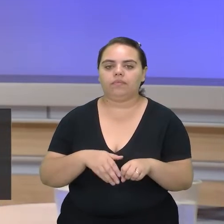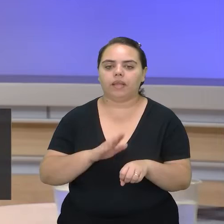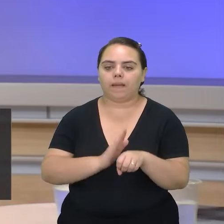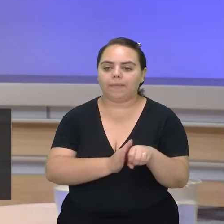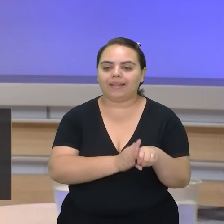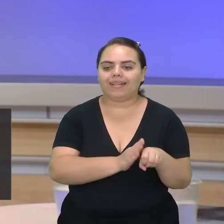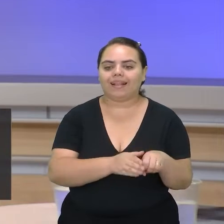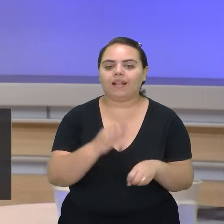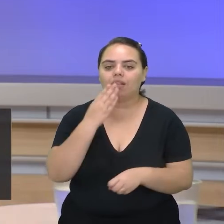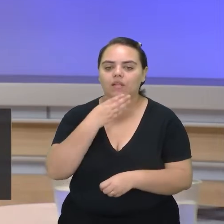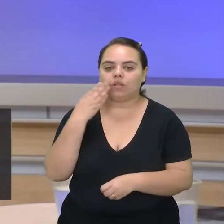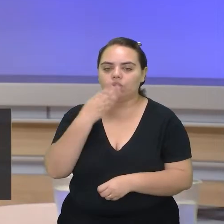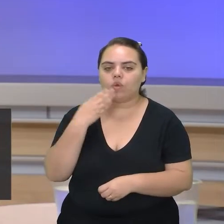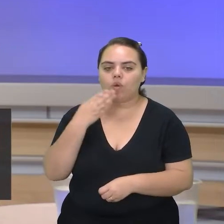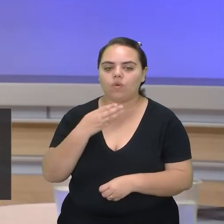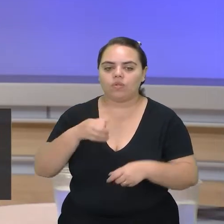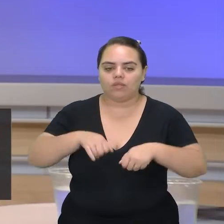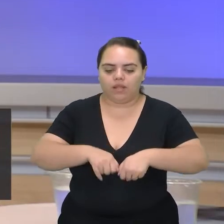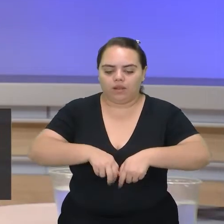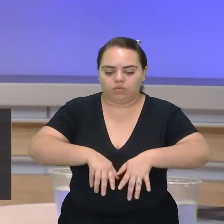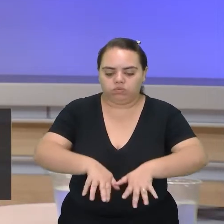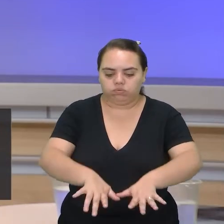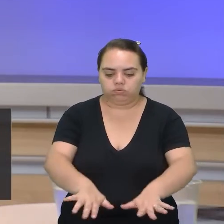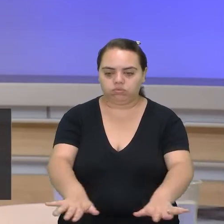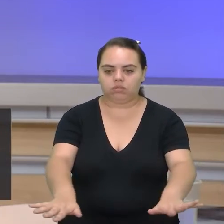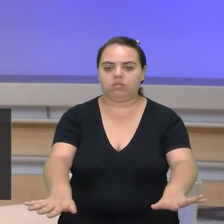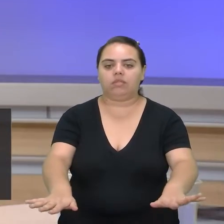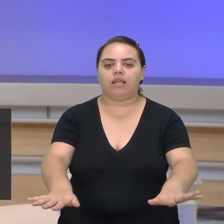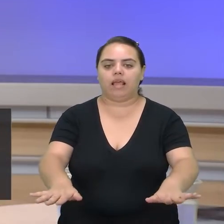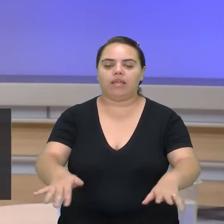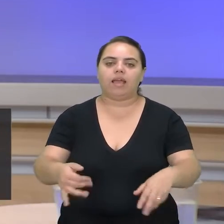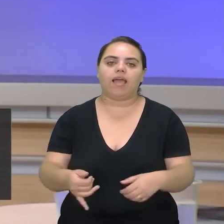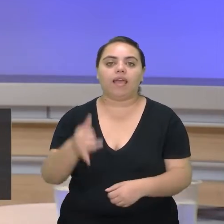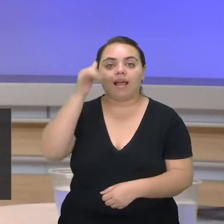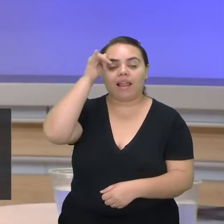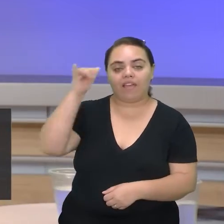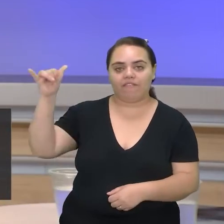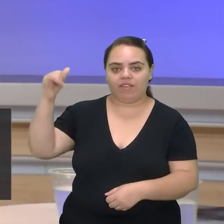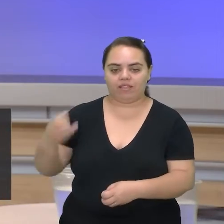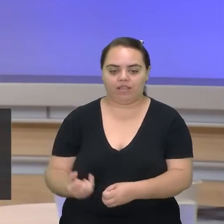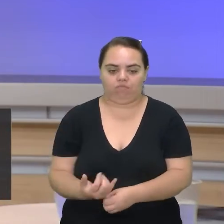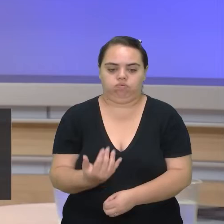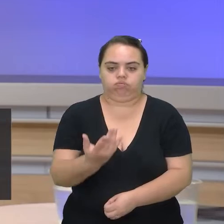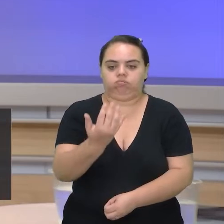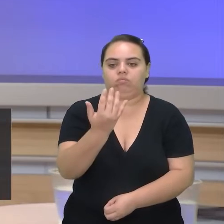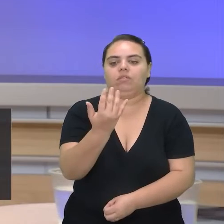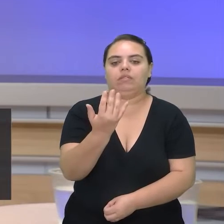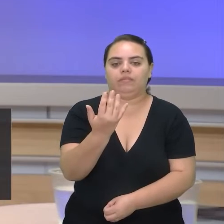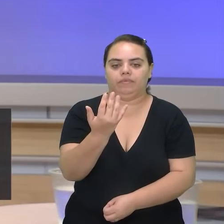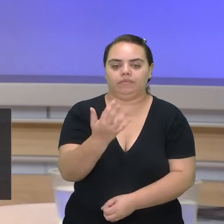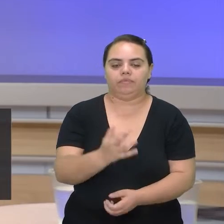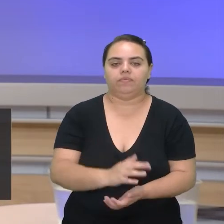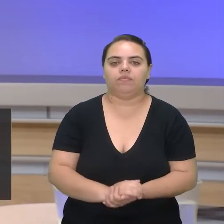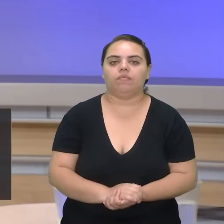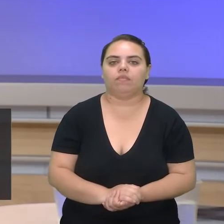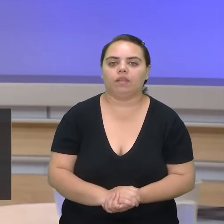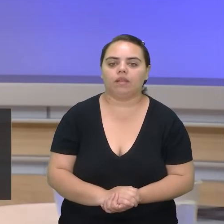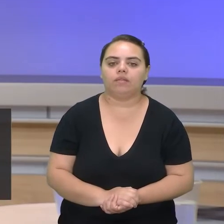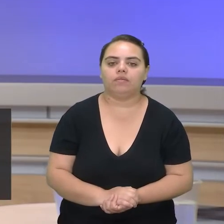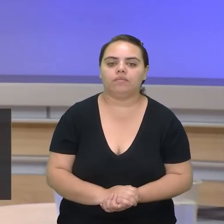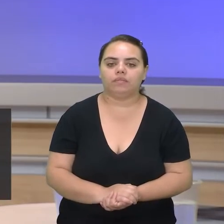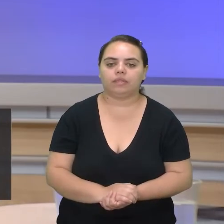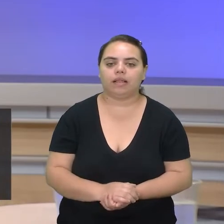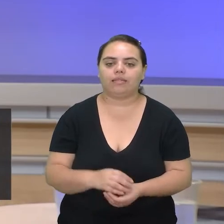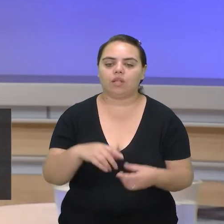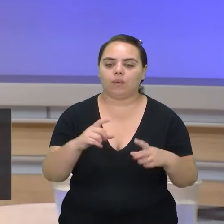doce é bacana porque ela se enrama e evita que aquele capim cresça e passe também a sufocar as árvores, as mudinhas, que elas